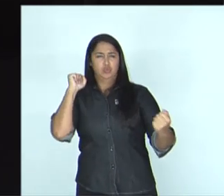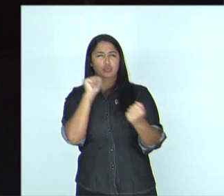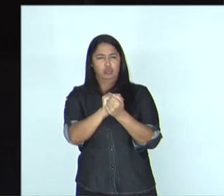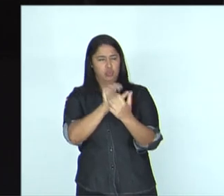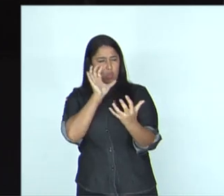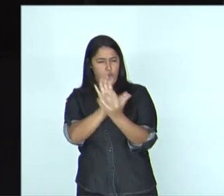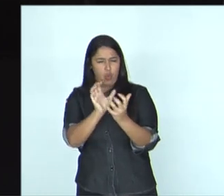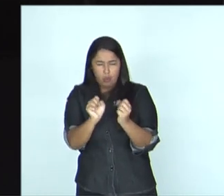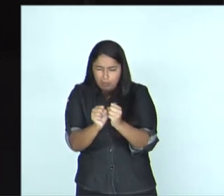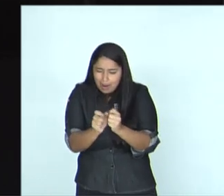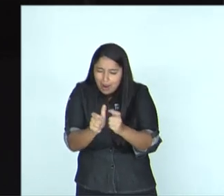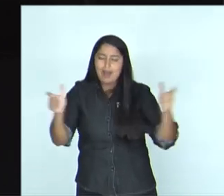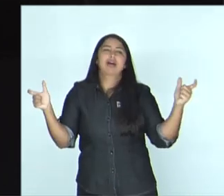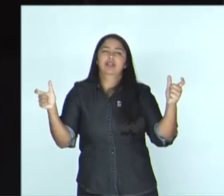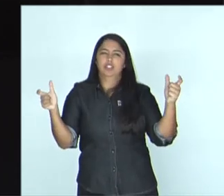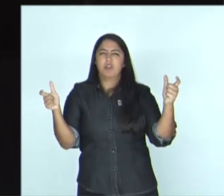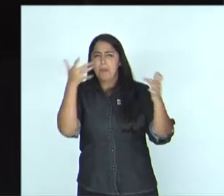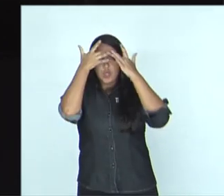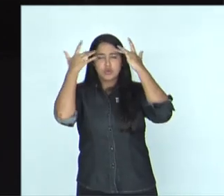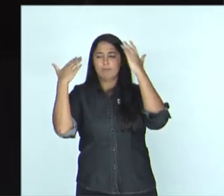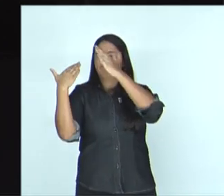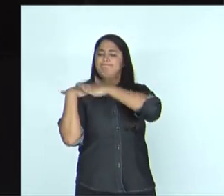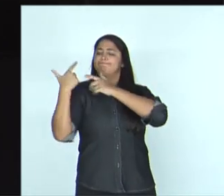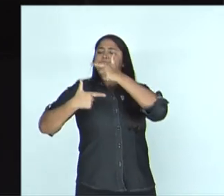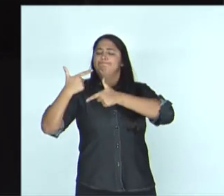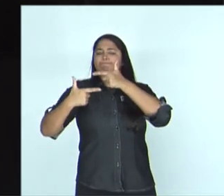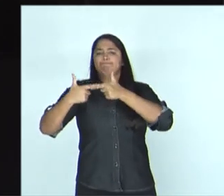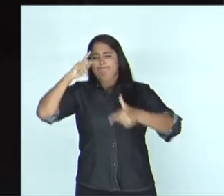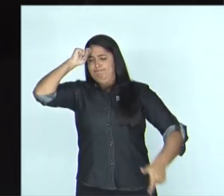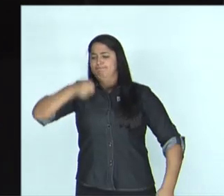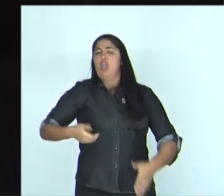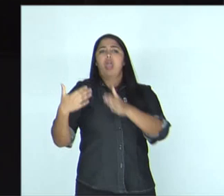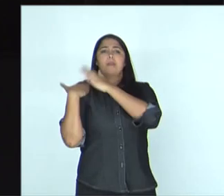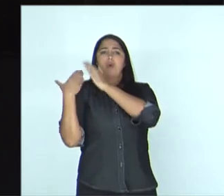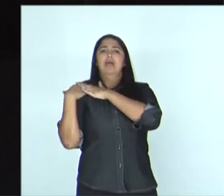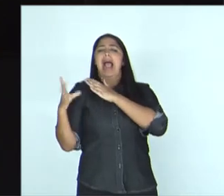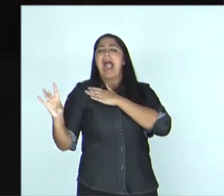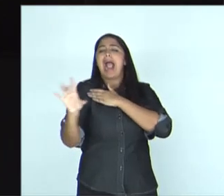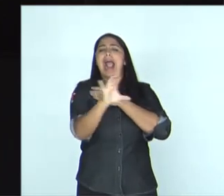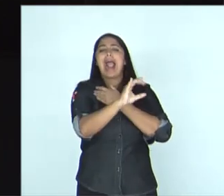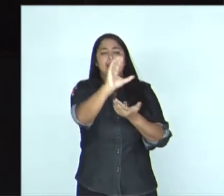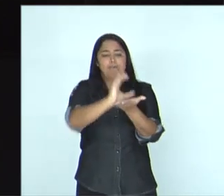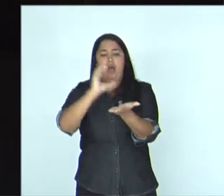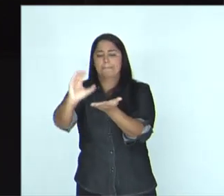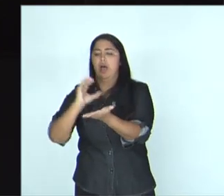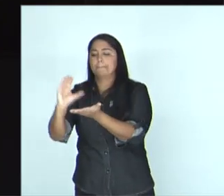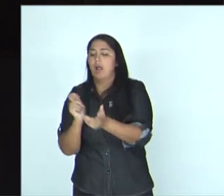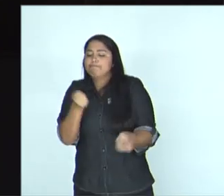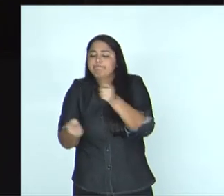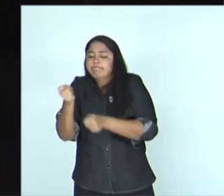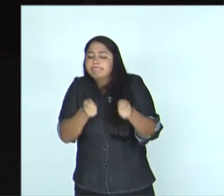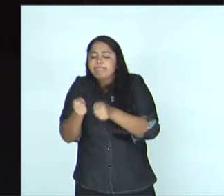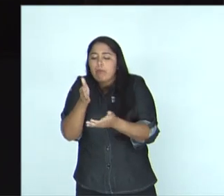equipe grande, em que a gente procura nortear cada gasto e cada recebimento.